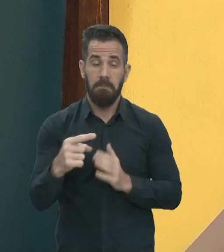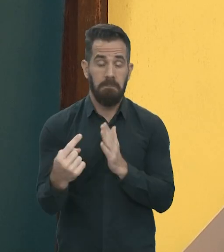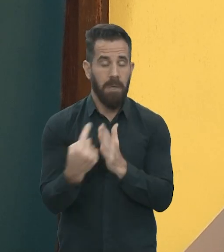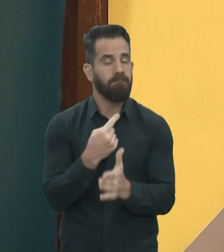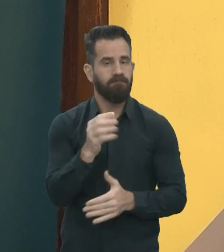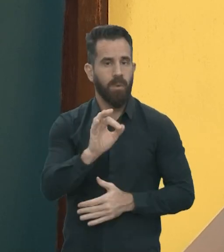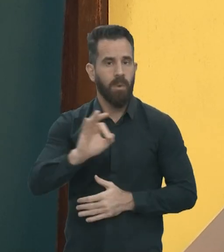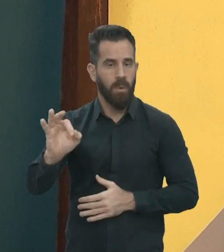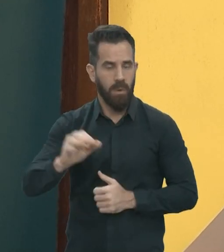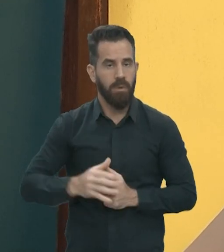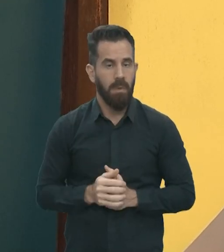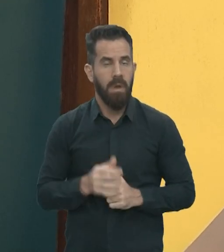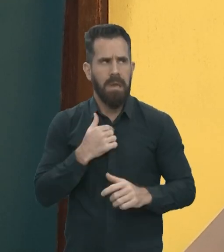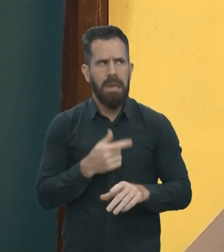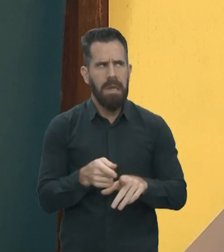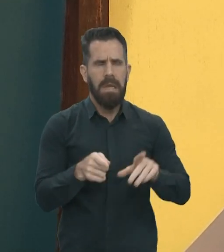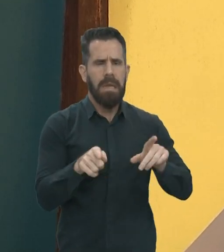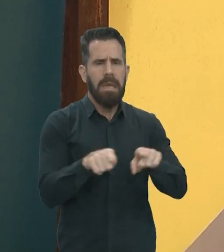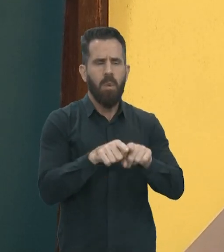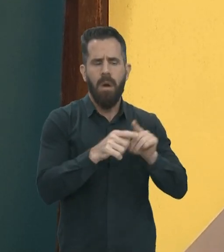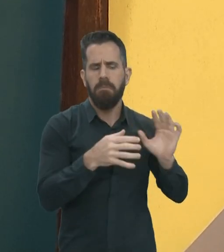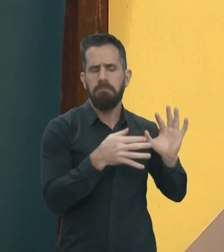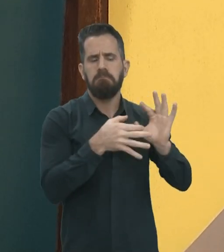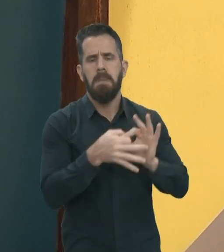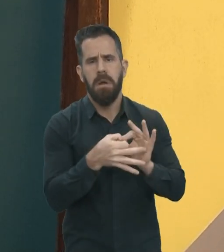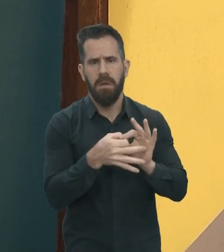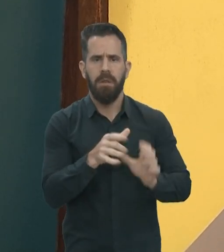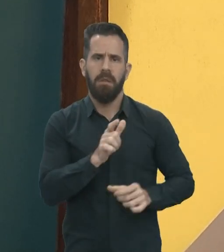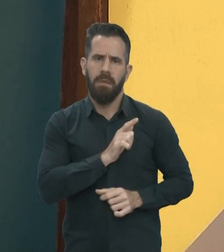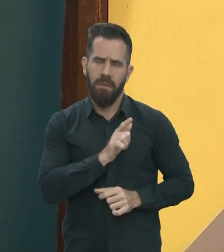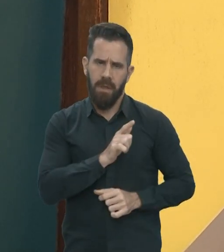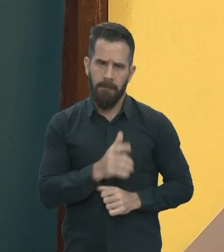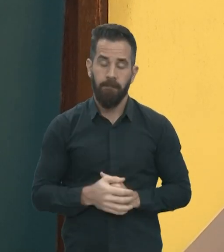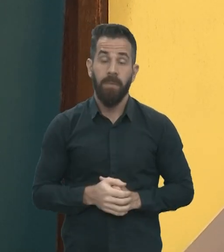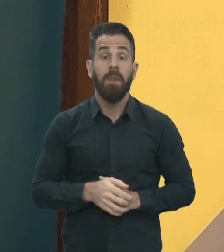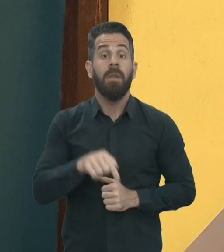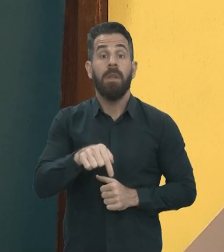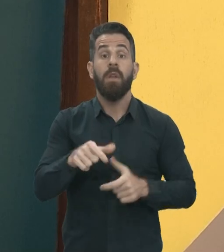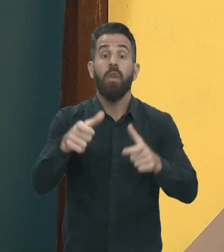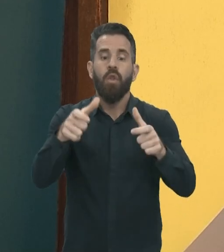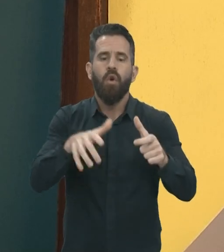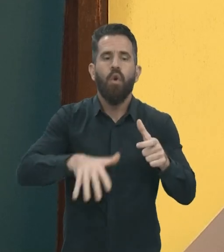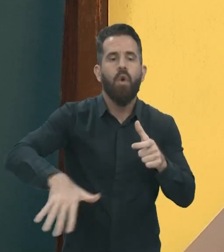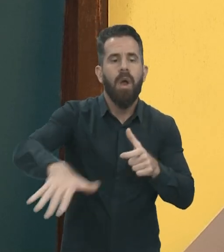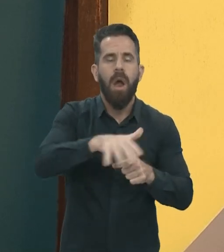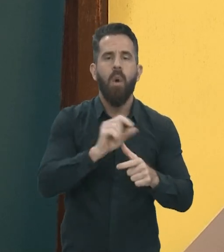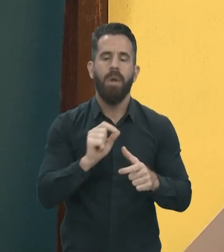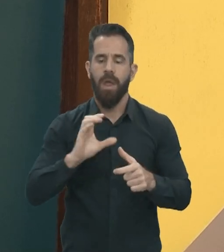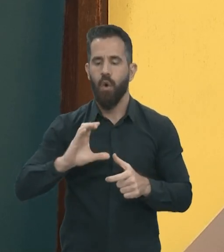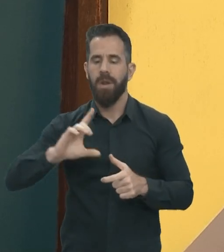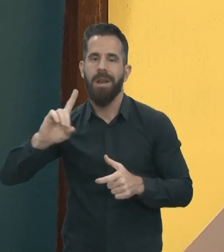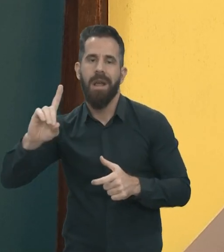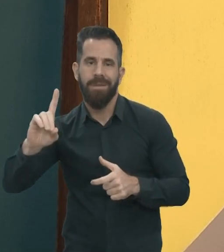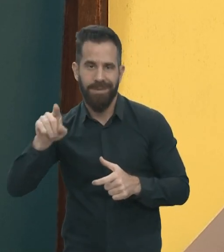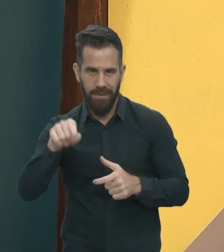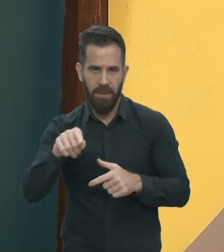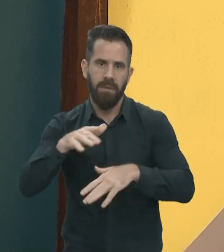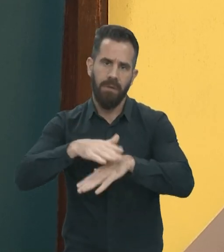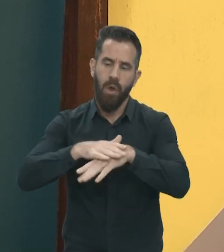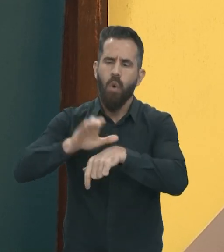queremos fortalecer os espaços, de diálogo com as coordenações de curso de graduação, ouvindo